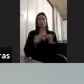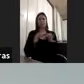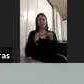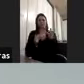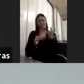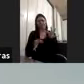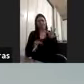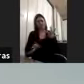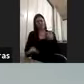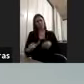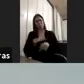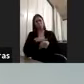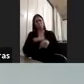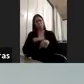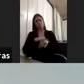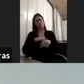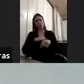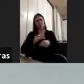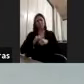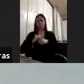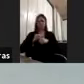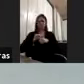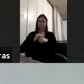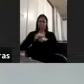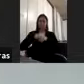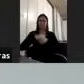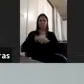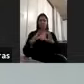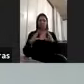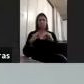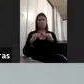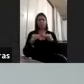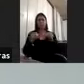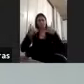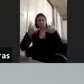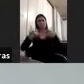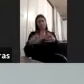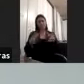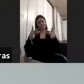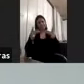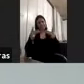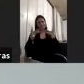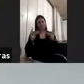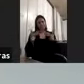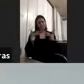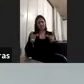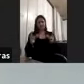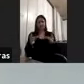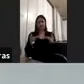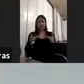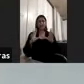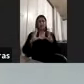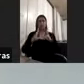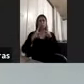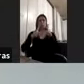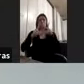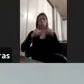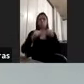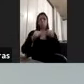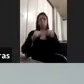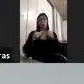anteontem com o presidente da Renault. Explicou claramente daí que ele quer, e foi o que nós sugerimos,